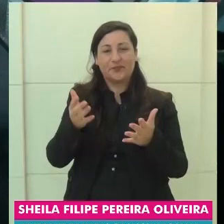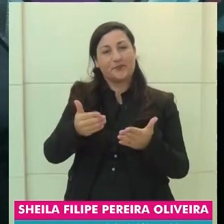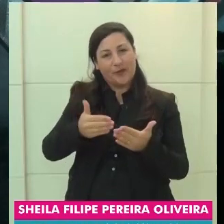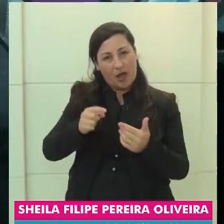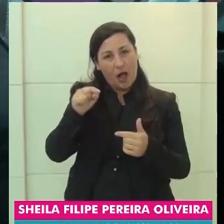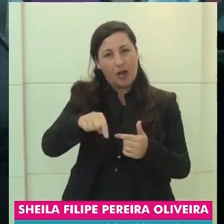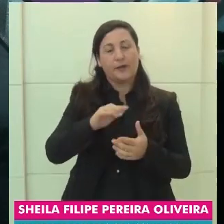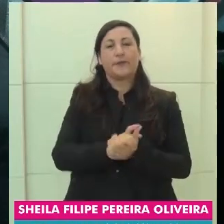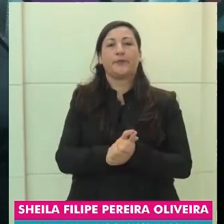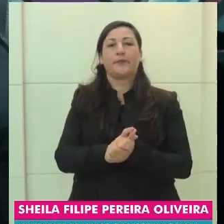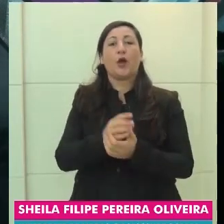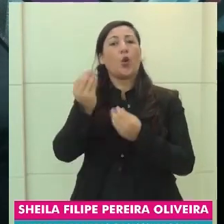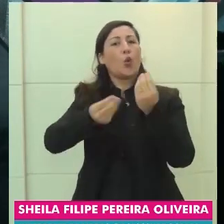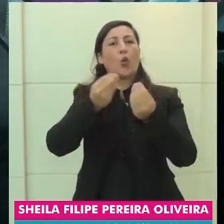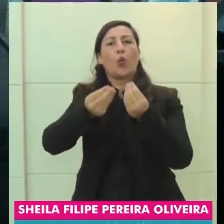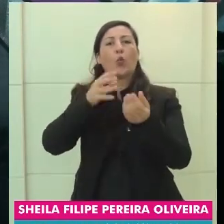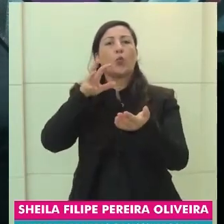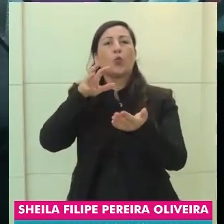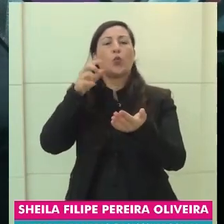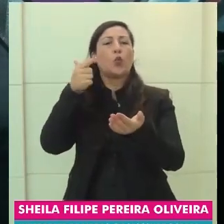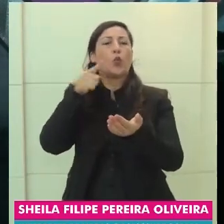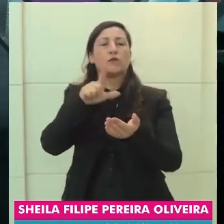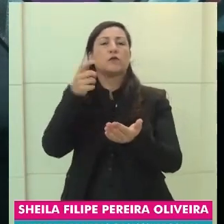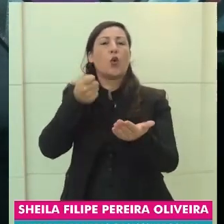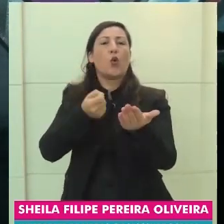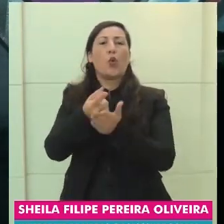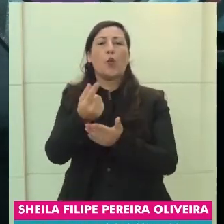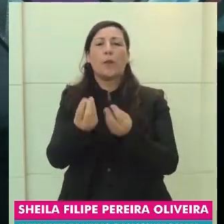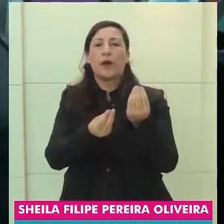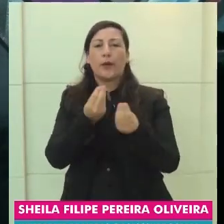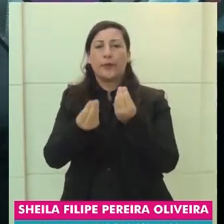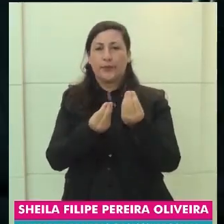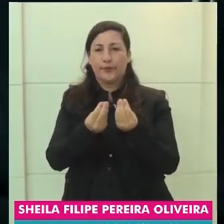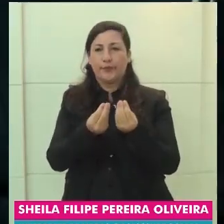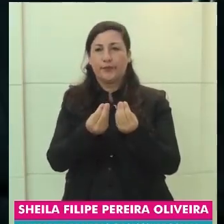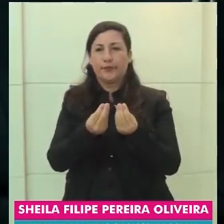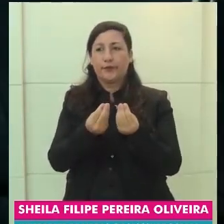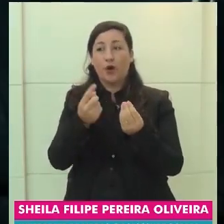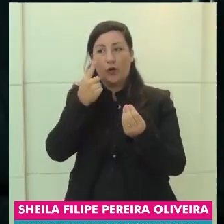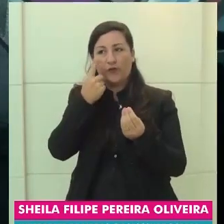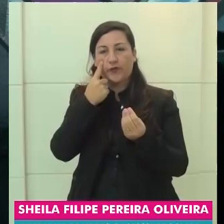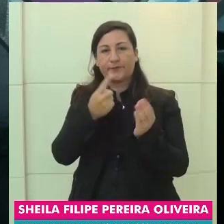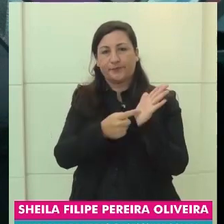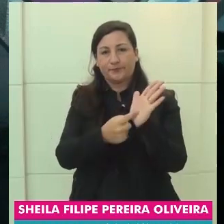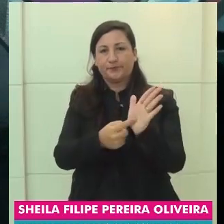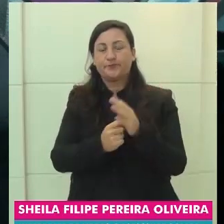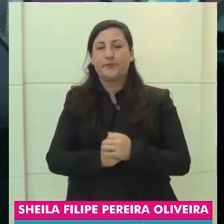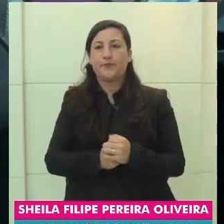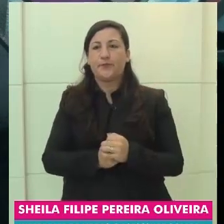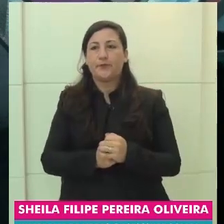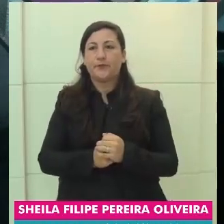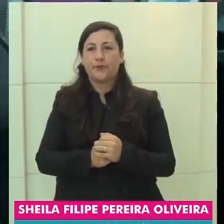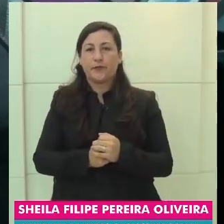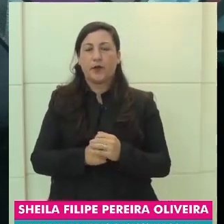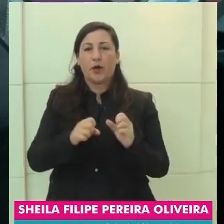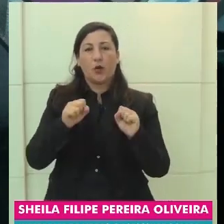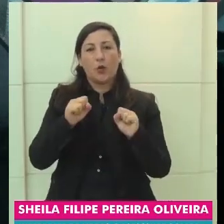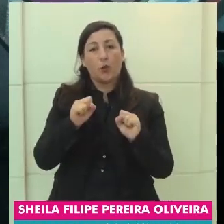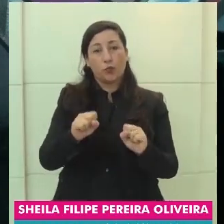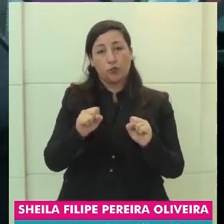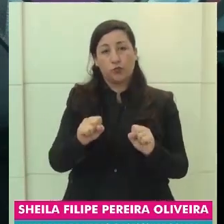Como é que faz para adquirir a cartela? A cartela a gente pode levar. A gente tem o